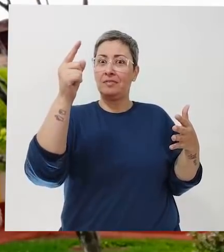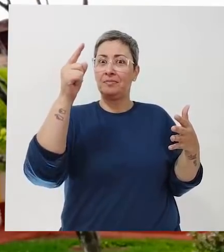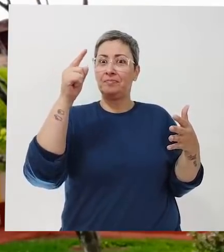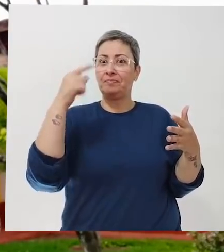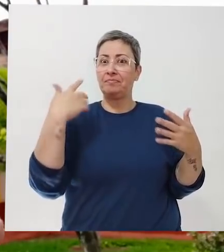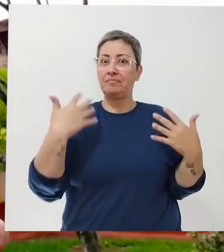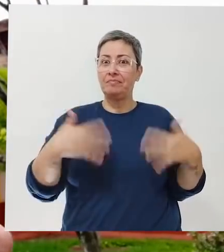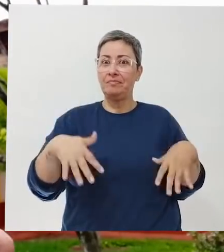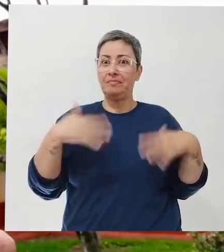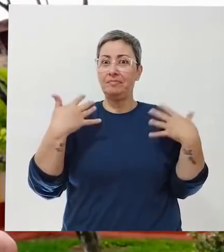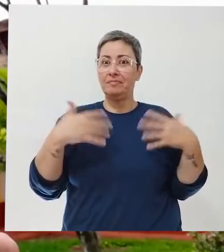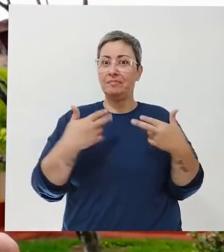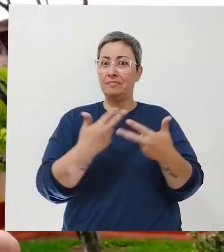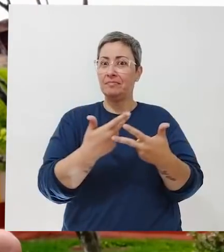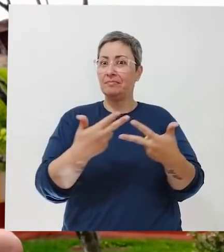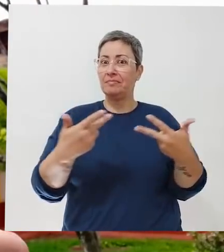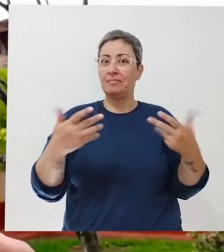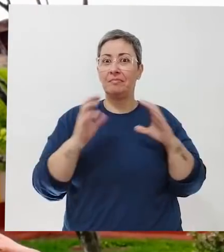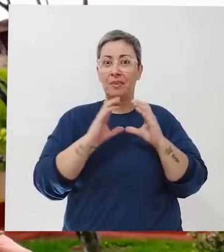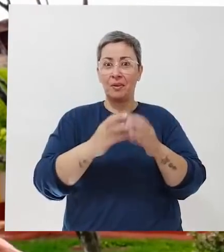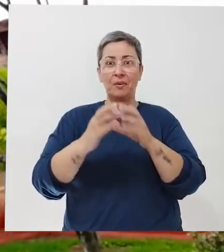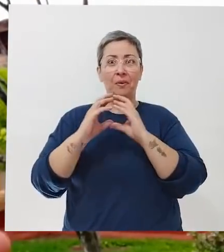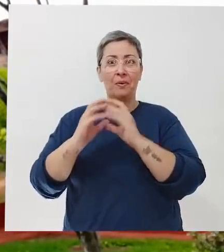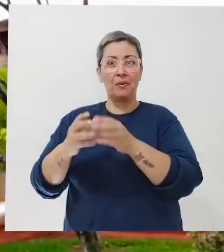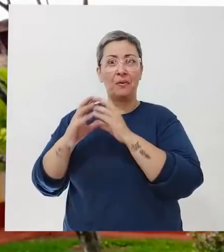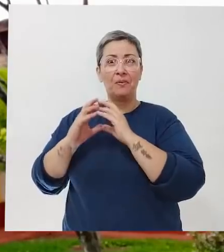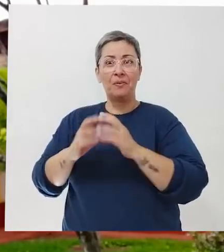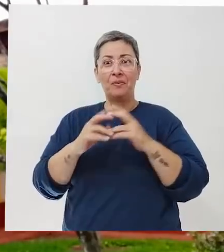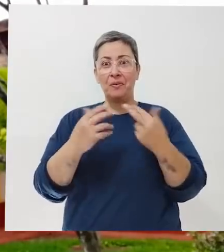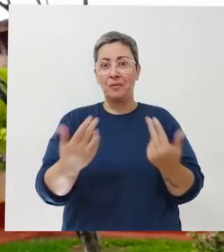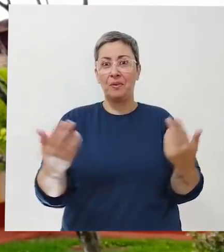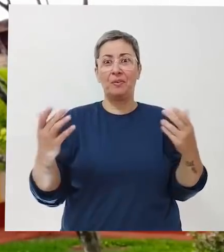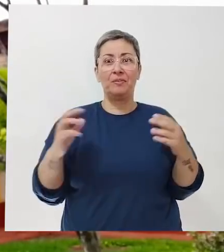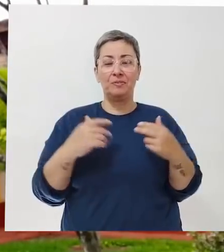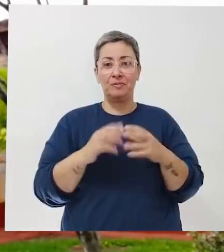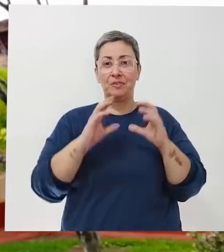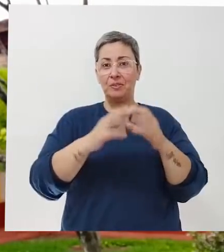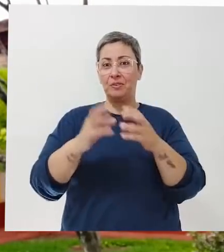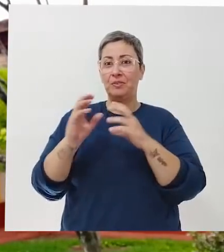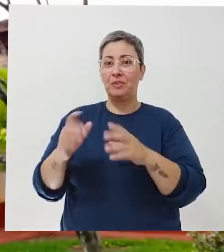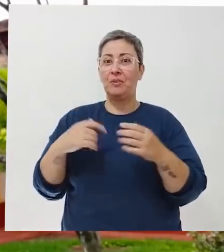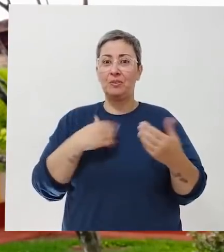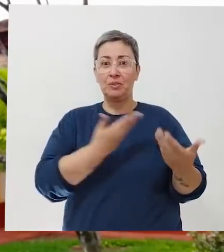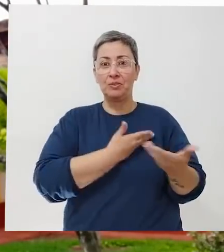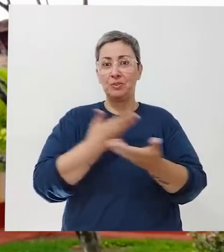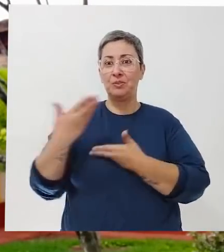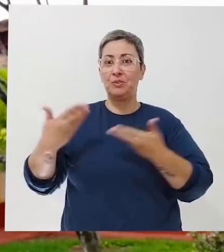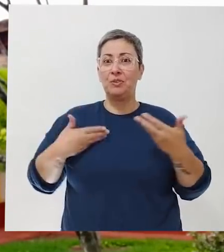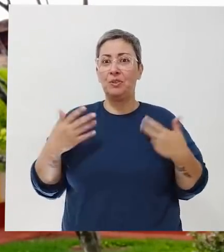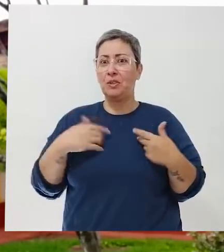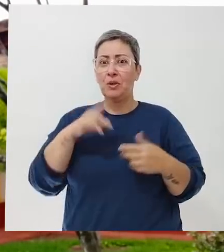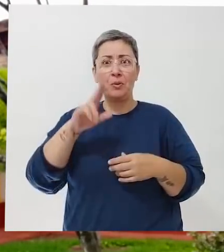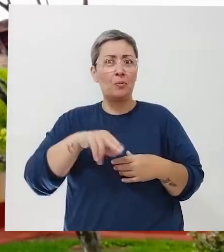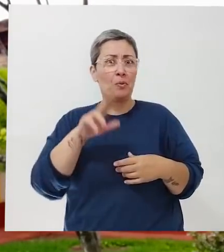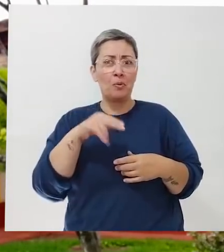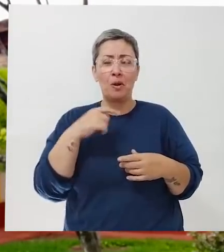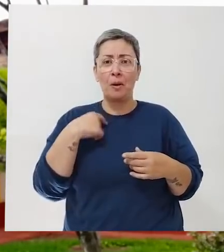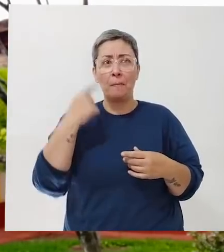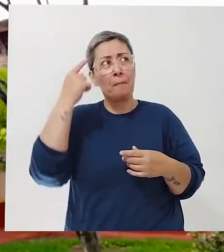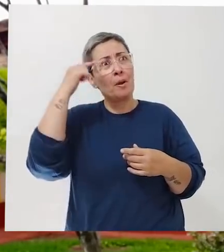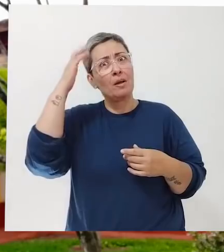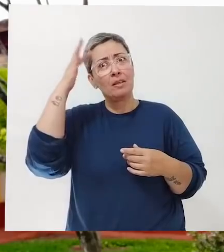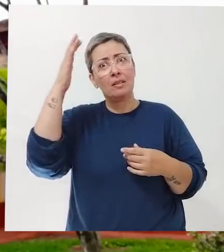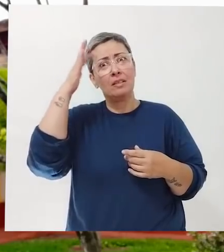fim, cheio de outras bolinhas. E viu outros companheiros que ela